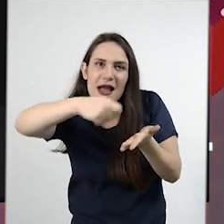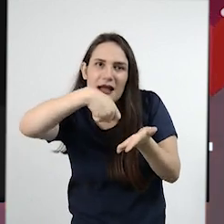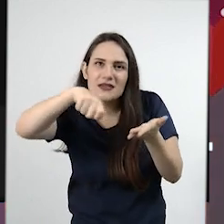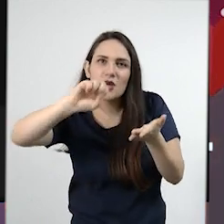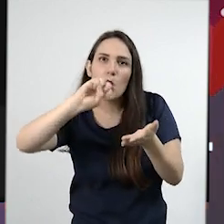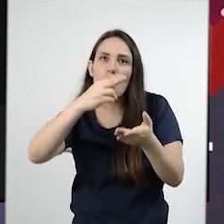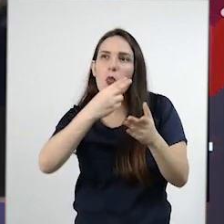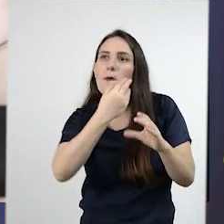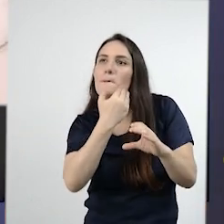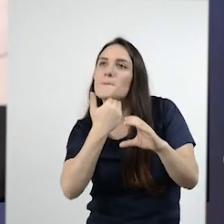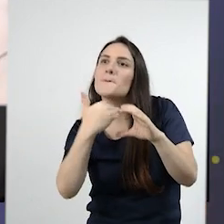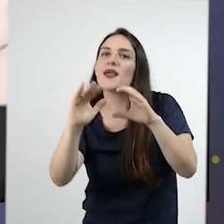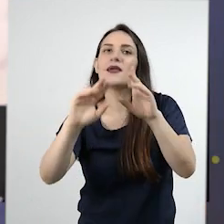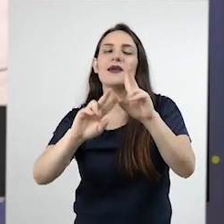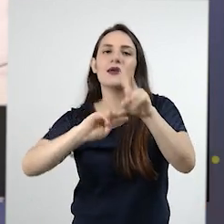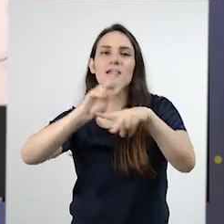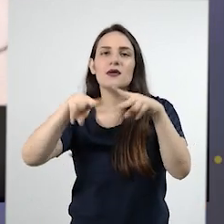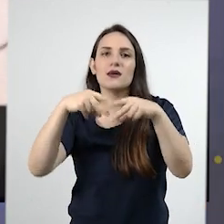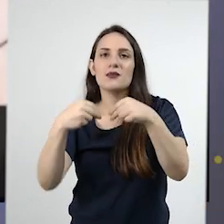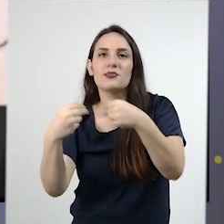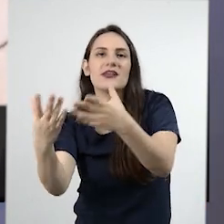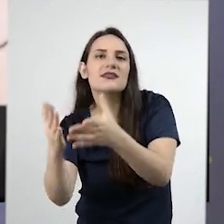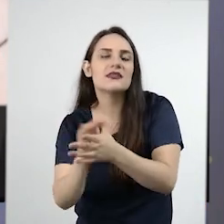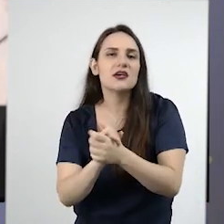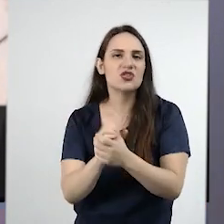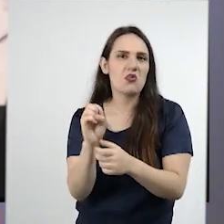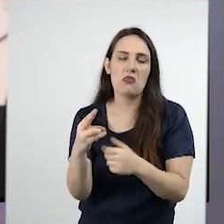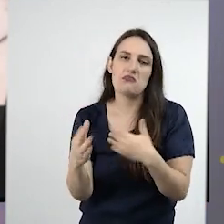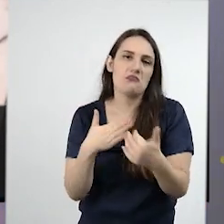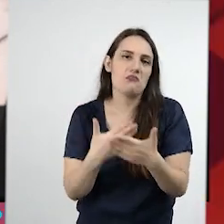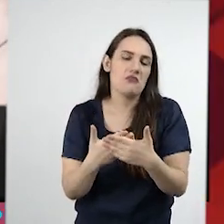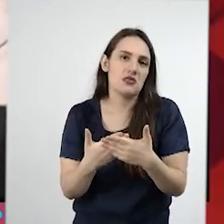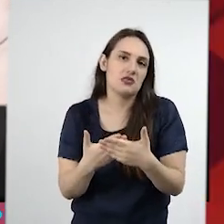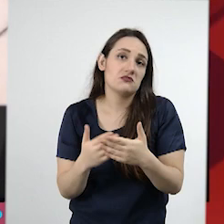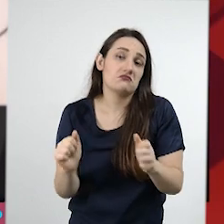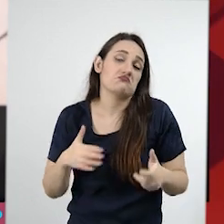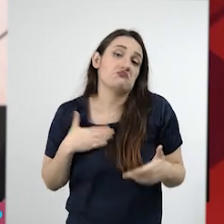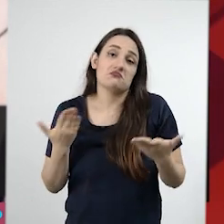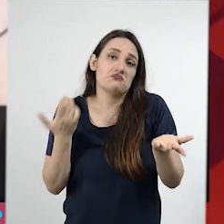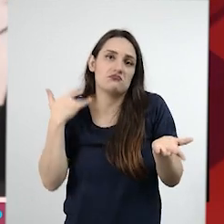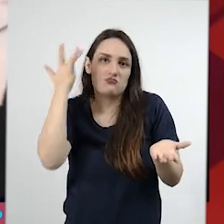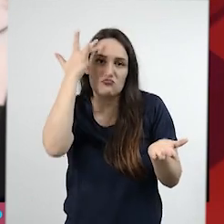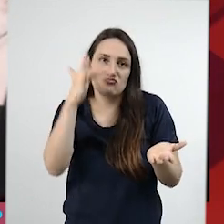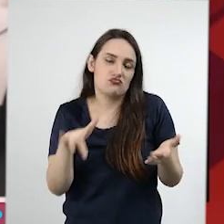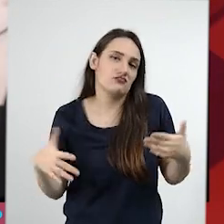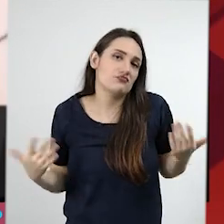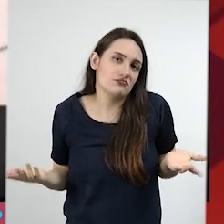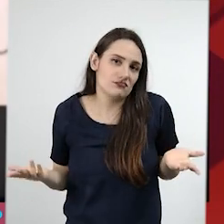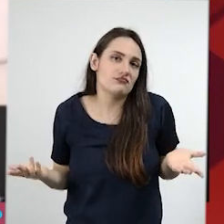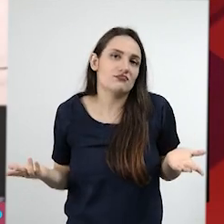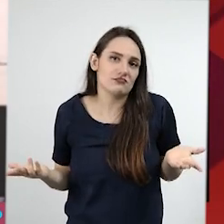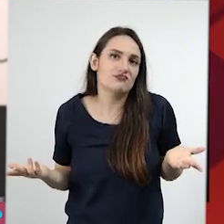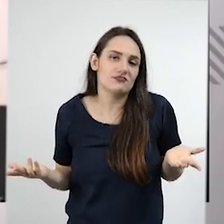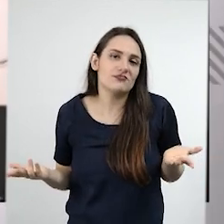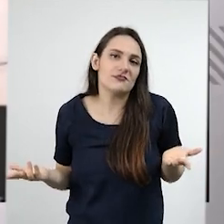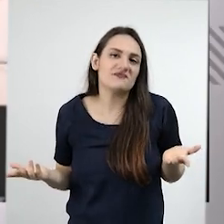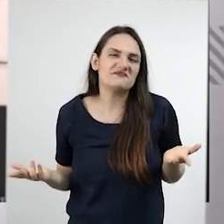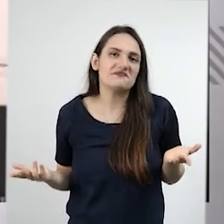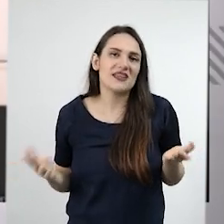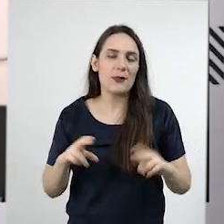presentes, faziam algumas surpresas. Então, de repente, assim, nessa distância, o se fazer